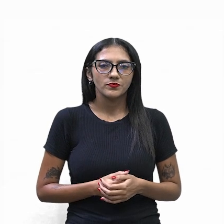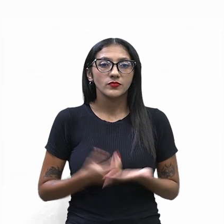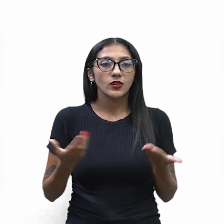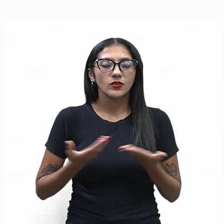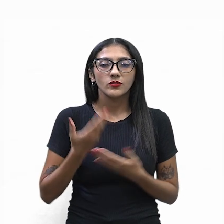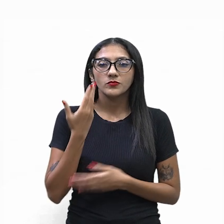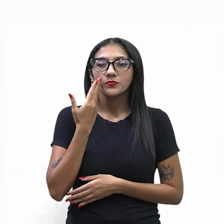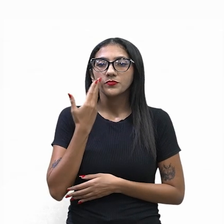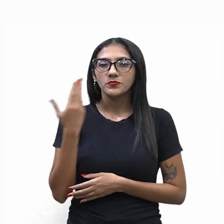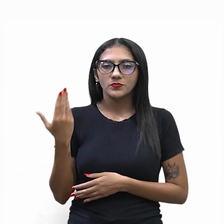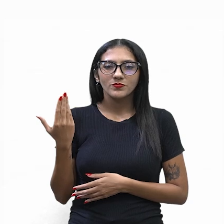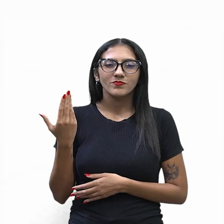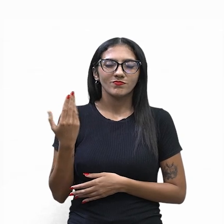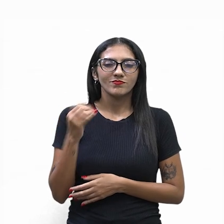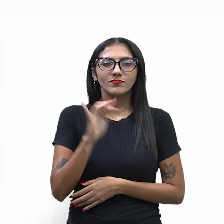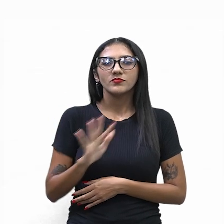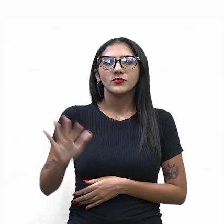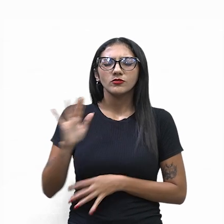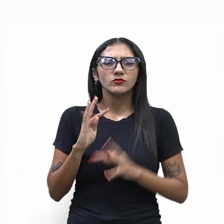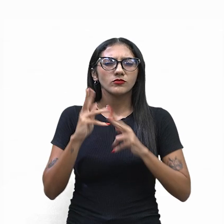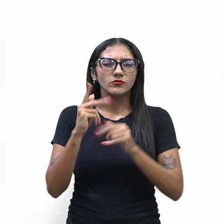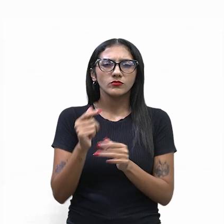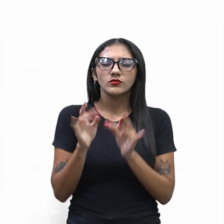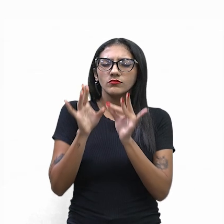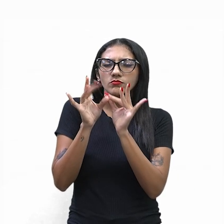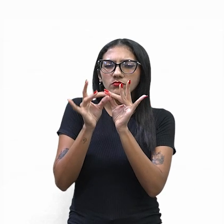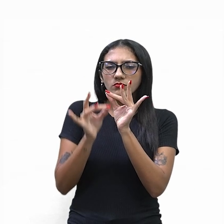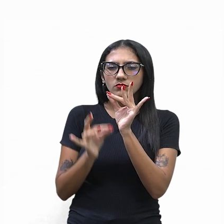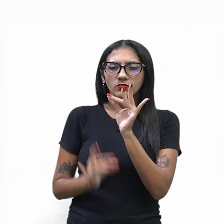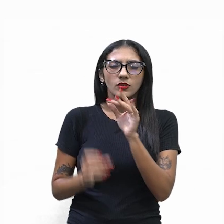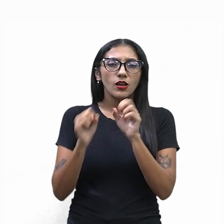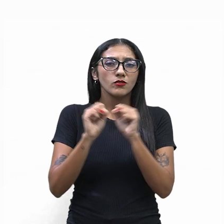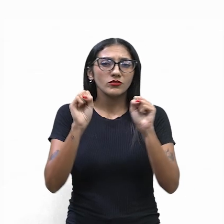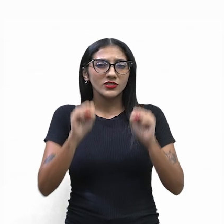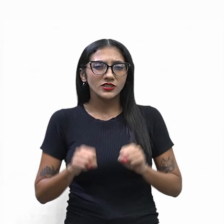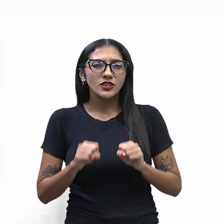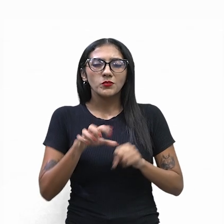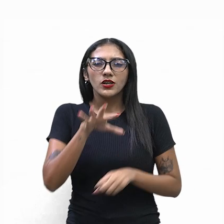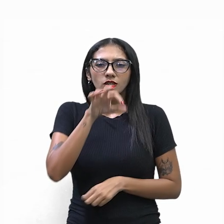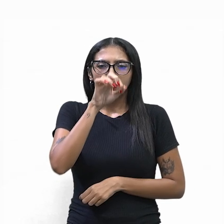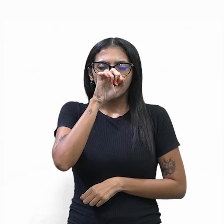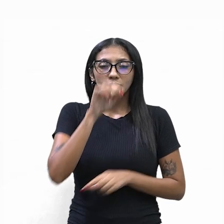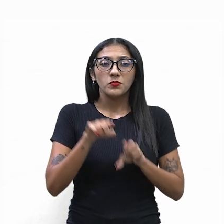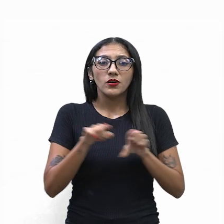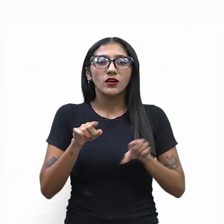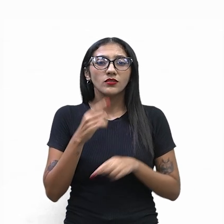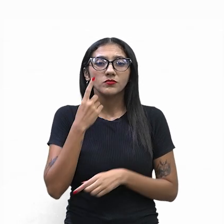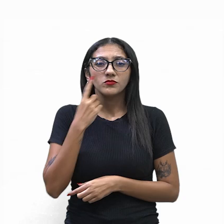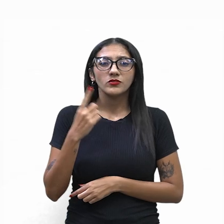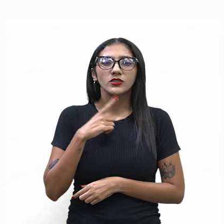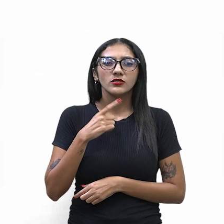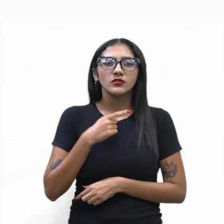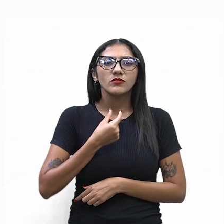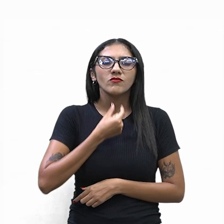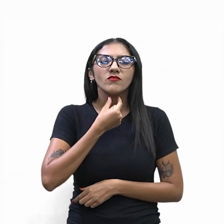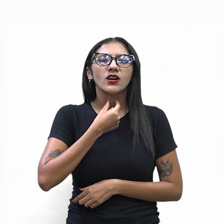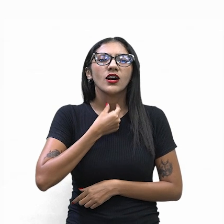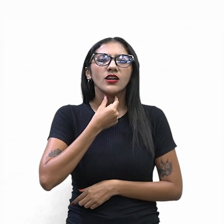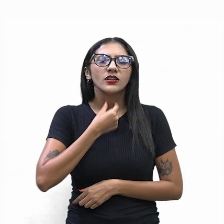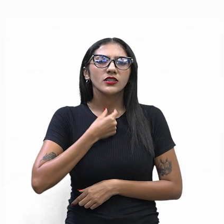imagem que nós temos todo o sistema respiratório completo, mas quando a gente tem ali faringe,